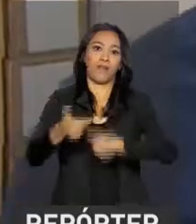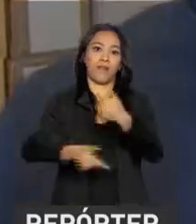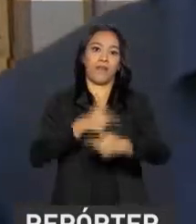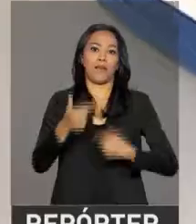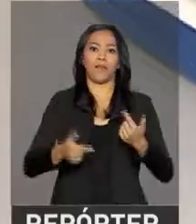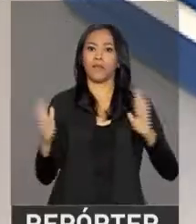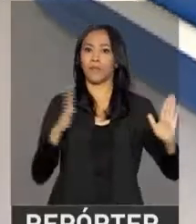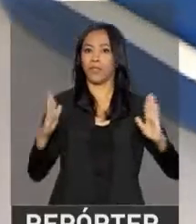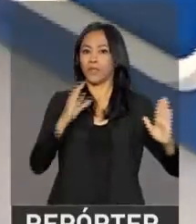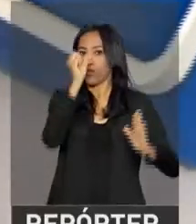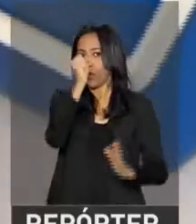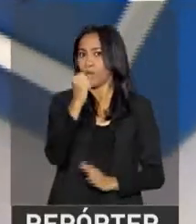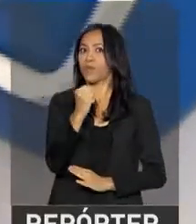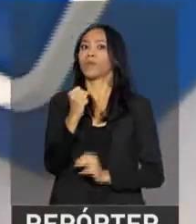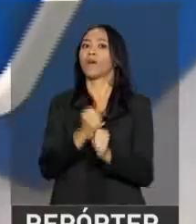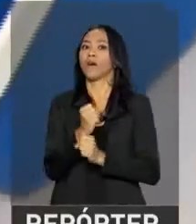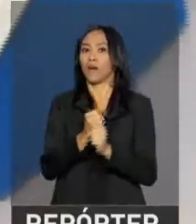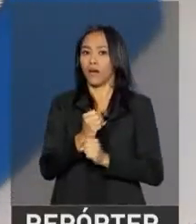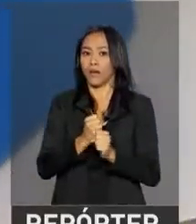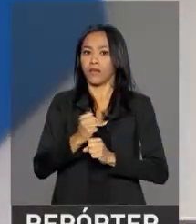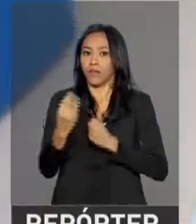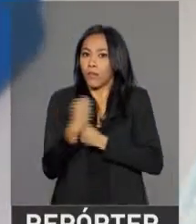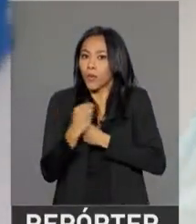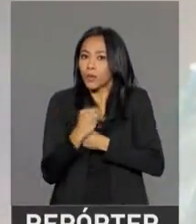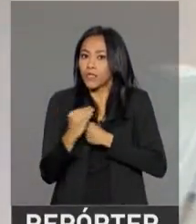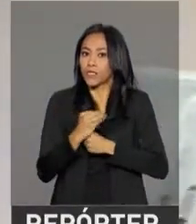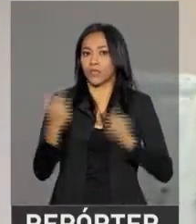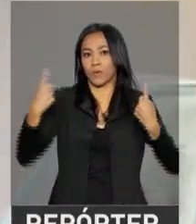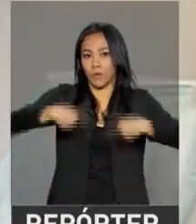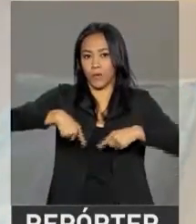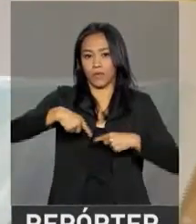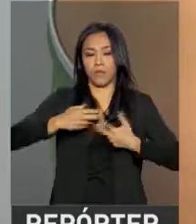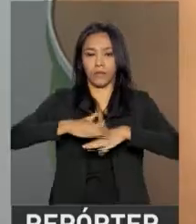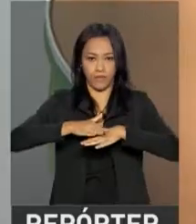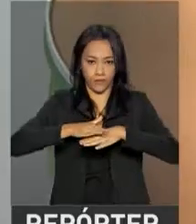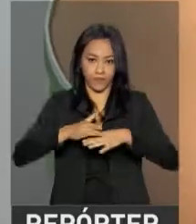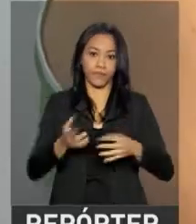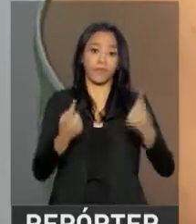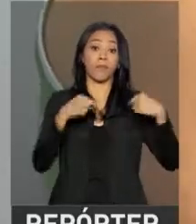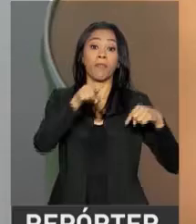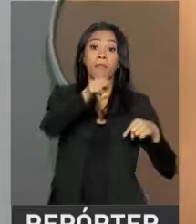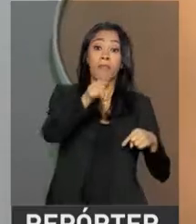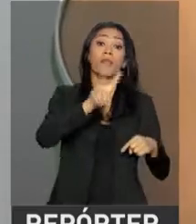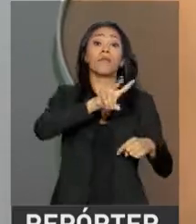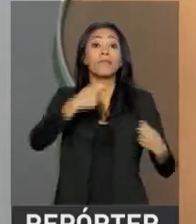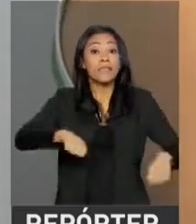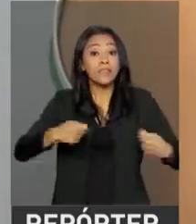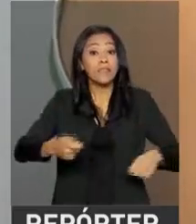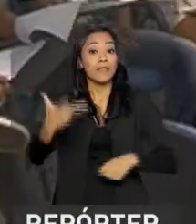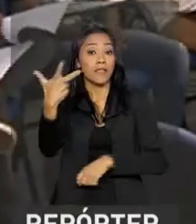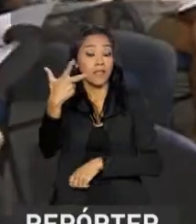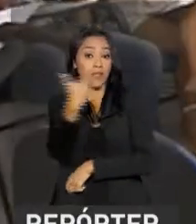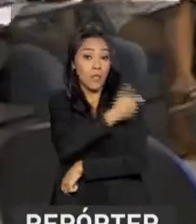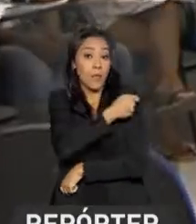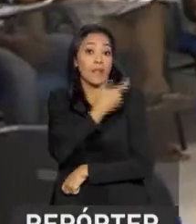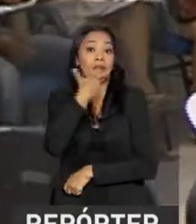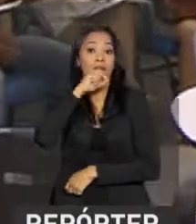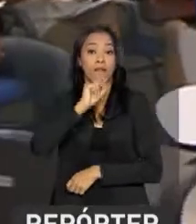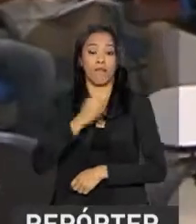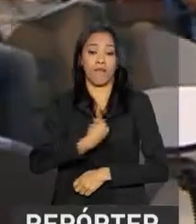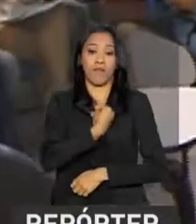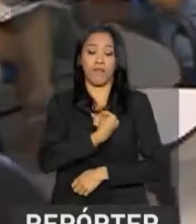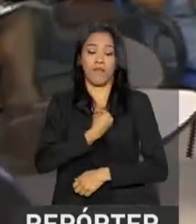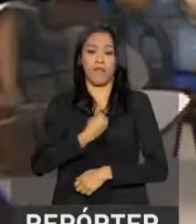oito anos as vacinas relacionadas tem 20% do volume da dose padrão e devem ser tomadas por quem vive em áreas de risco